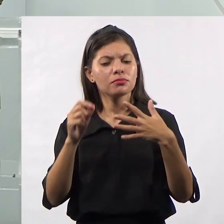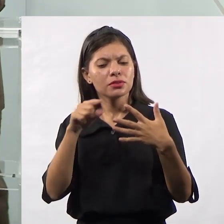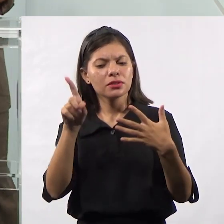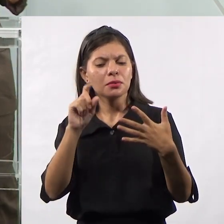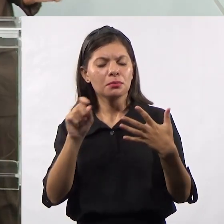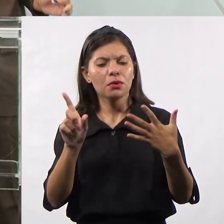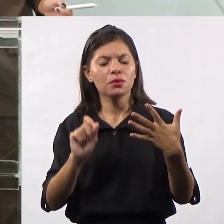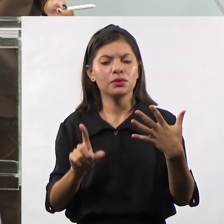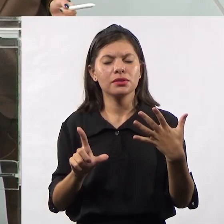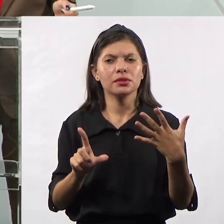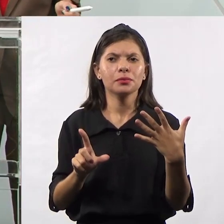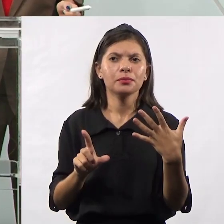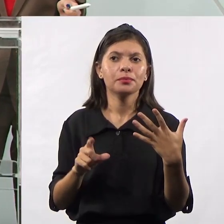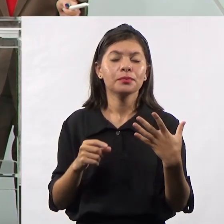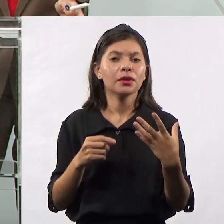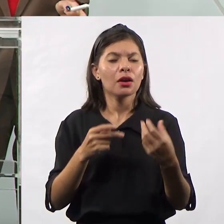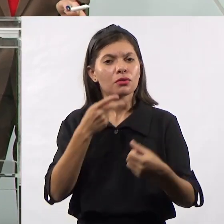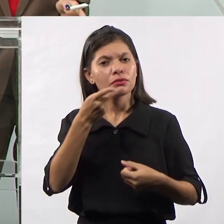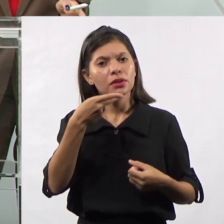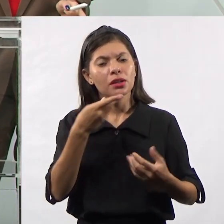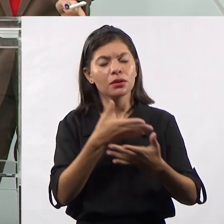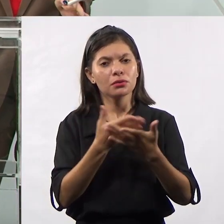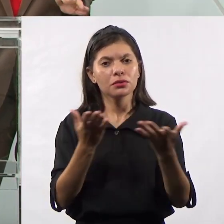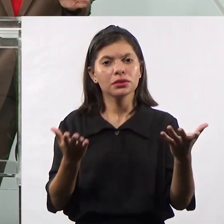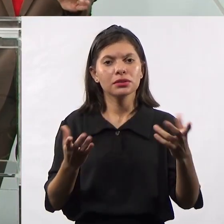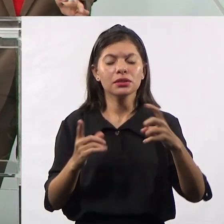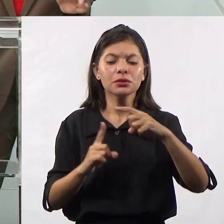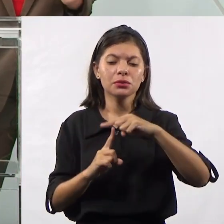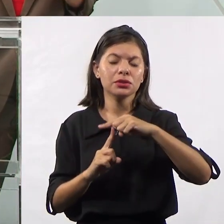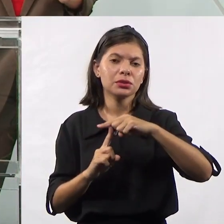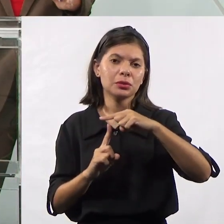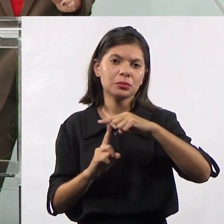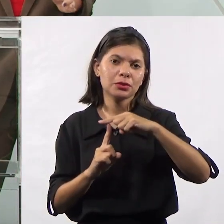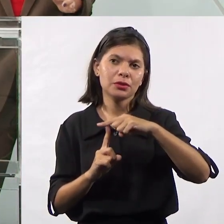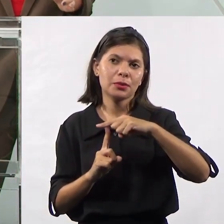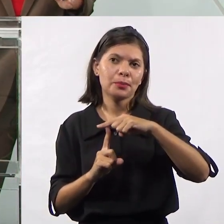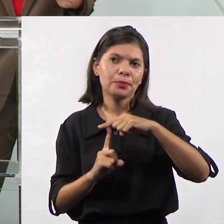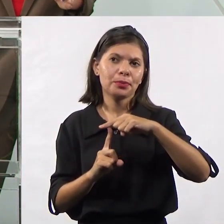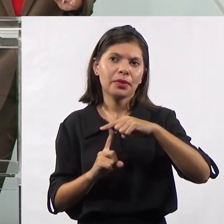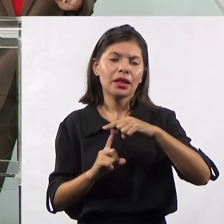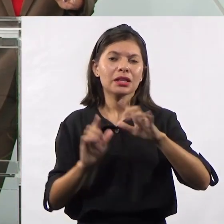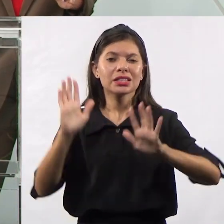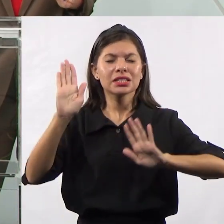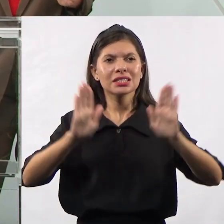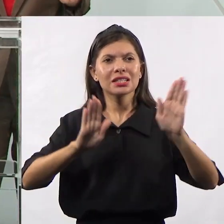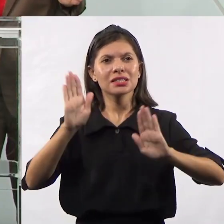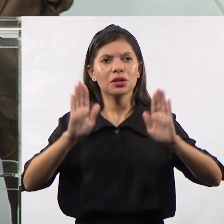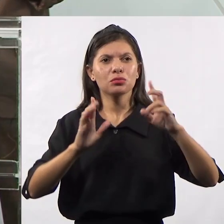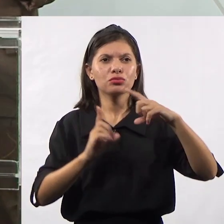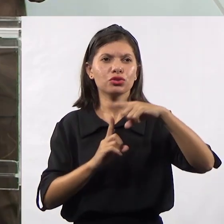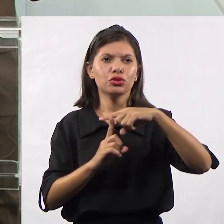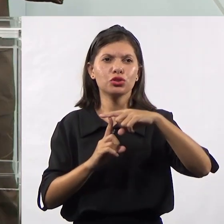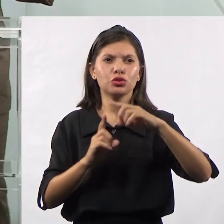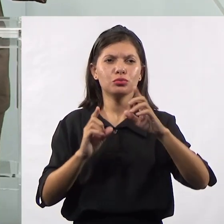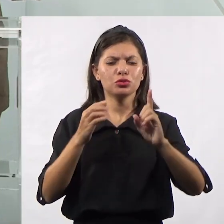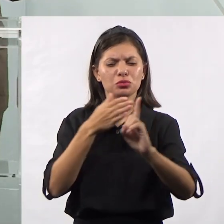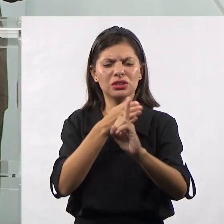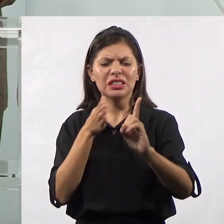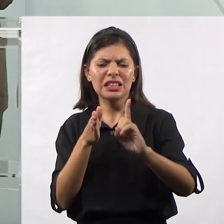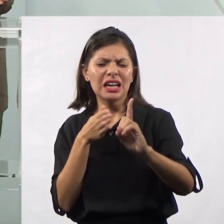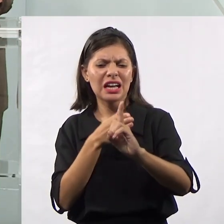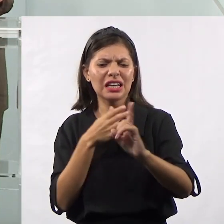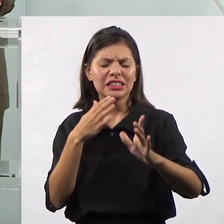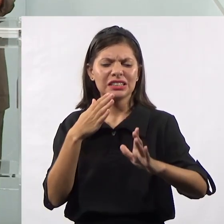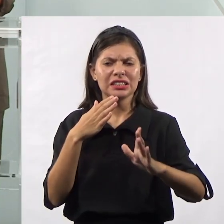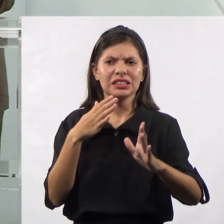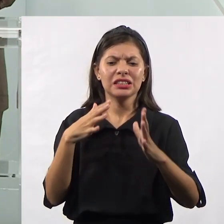recurso, eu quero tratar aqui com vocês dos tipos de licitação, né? Ai, tipo, modalidade, estou me confundindo.